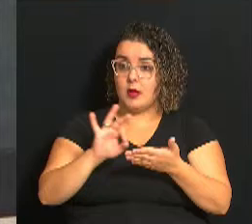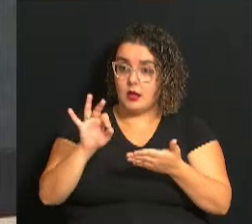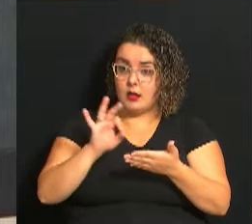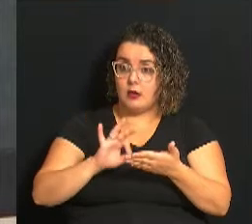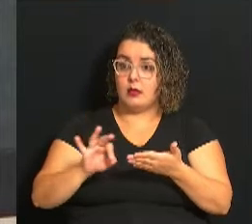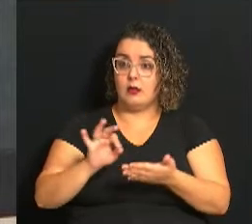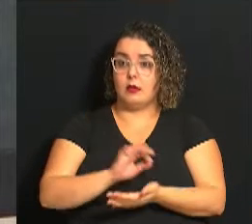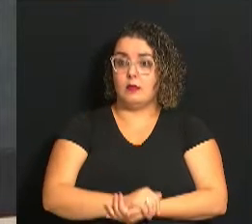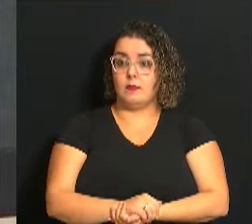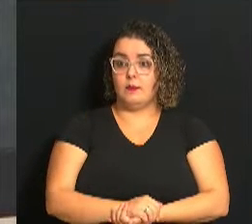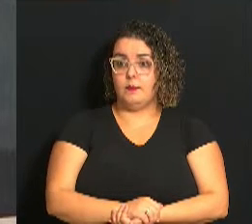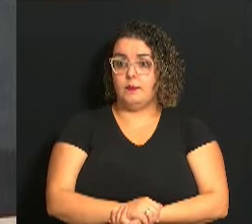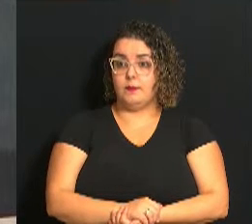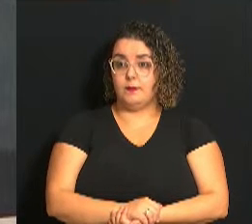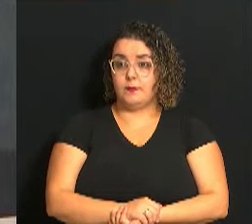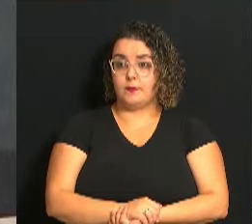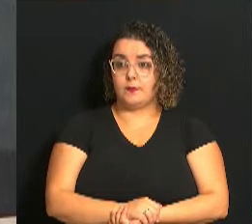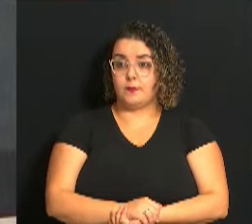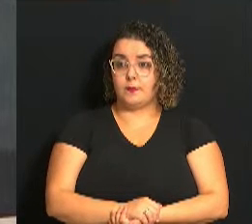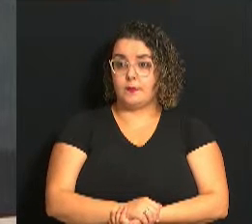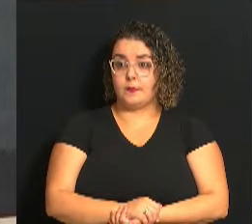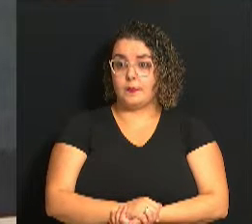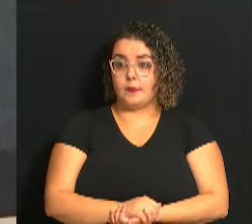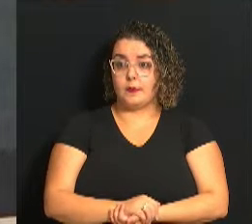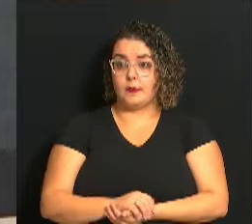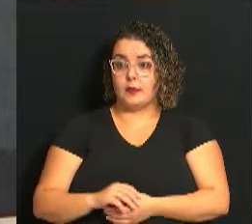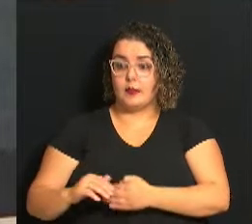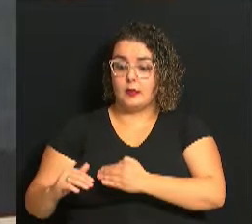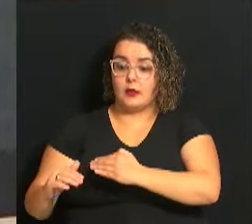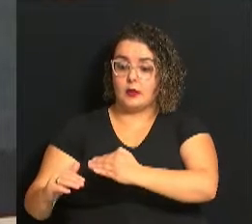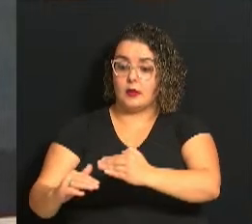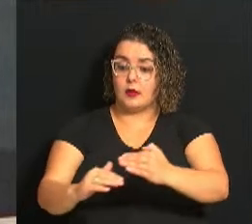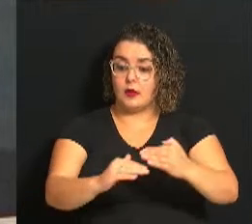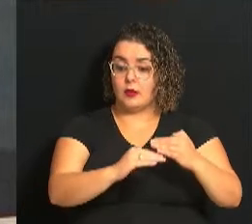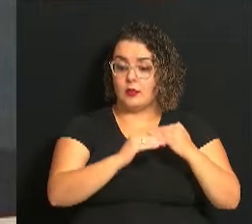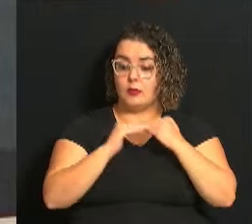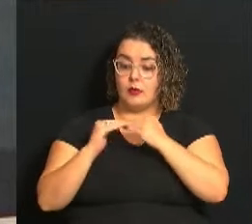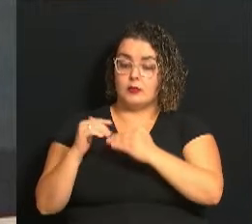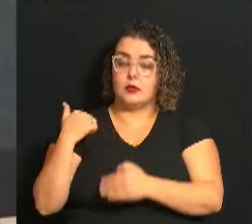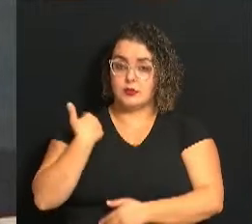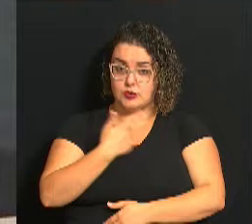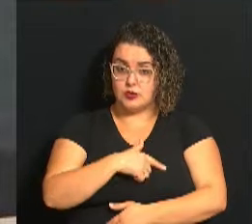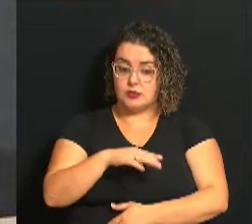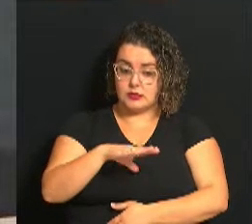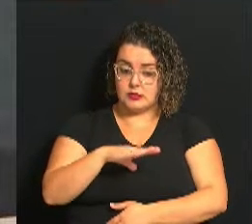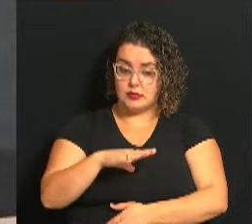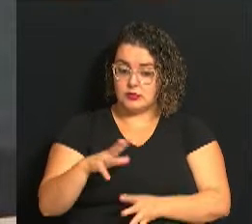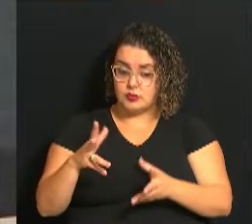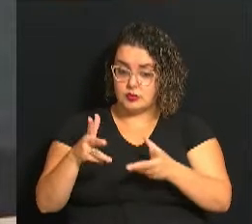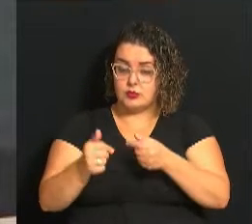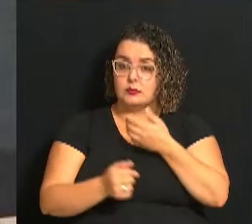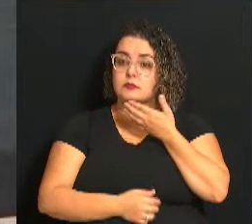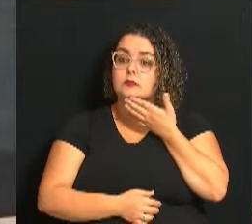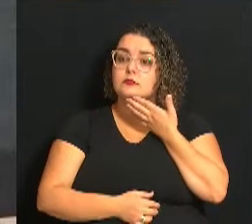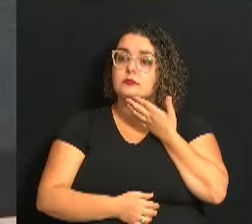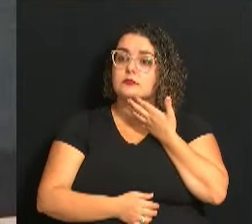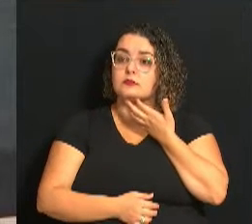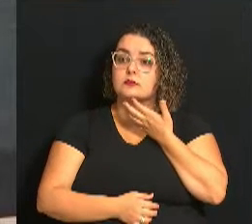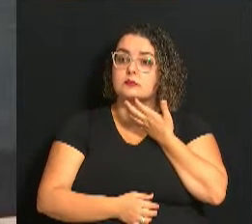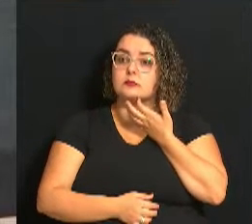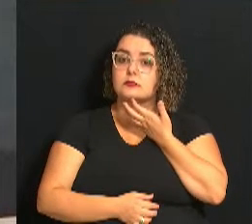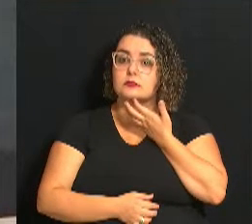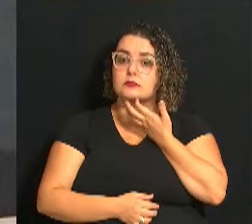uma igualdade na nossa cidade como um todo. E, claro, na APA, você é obrigado a